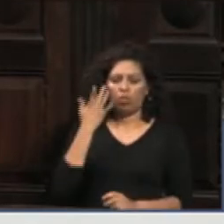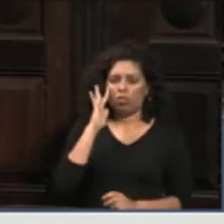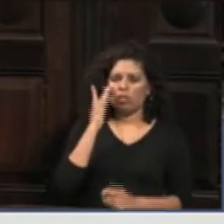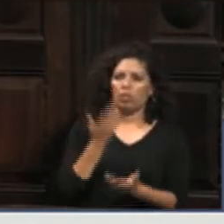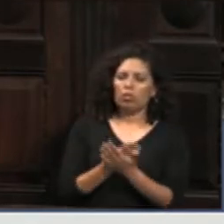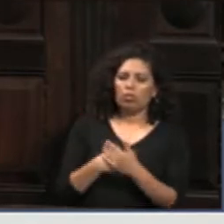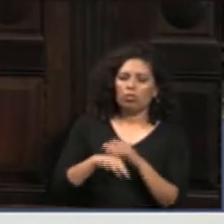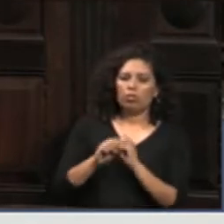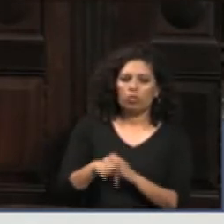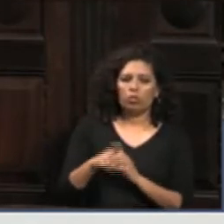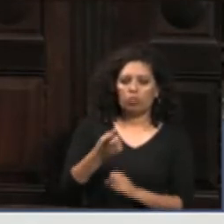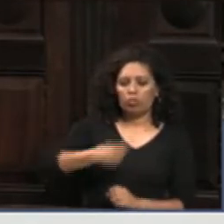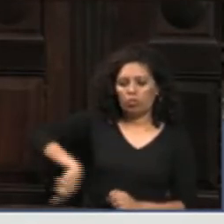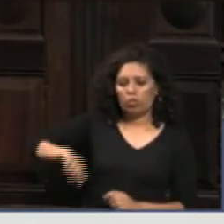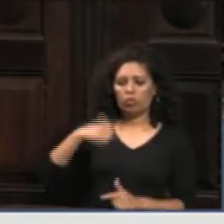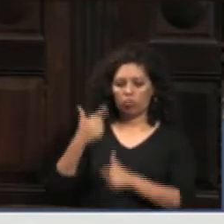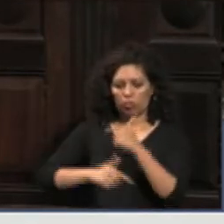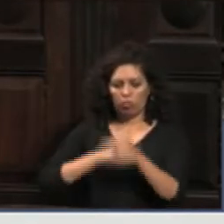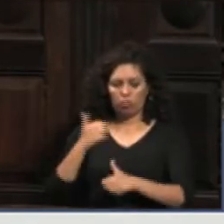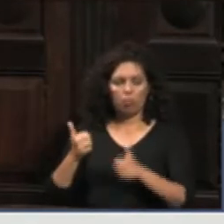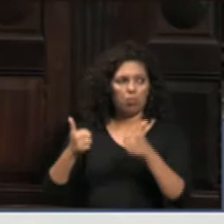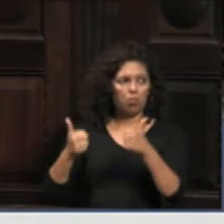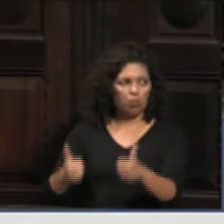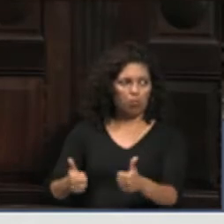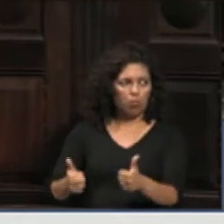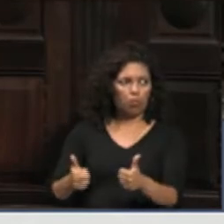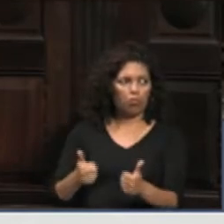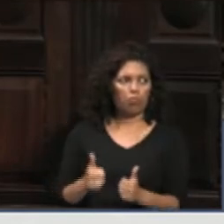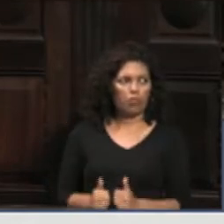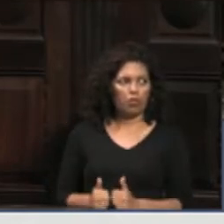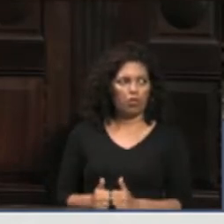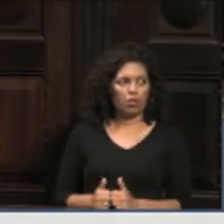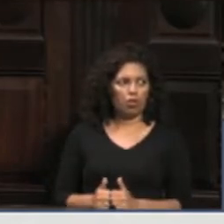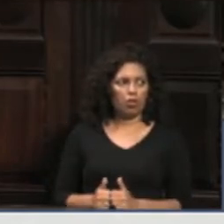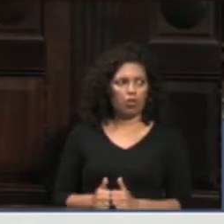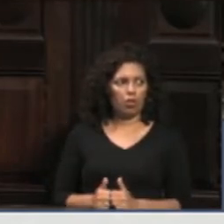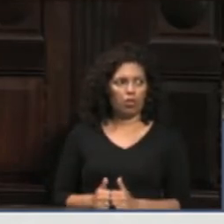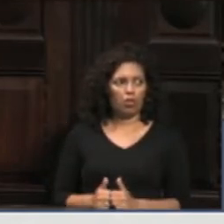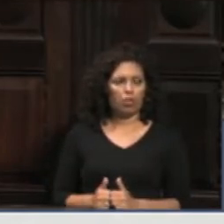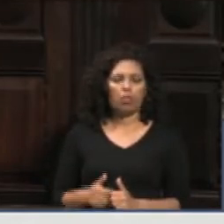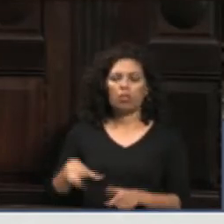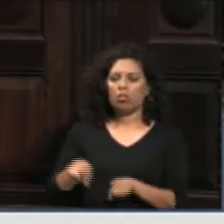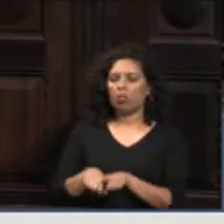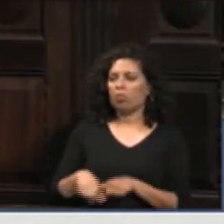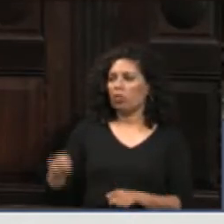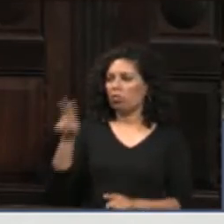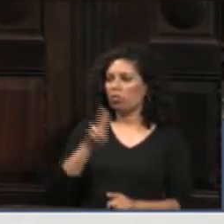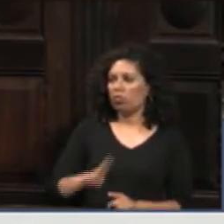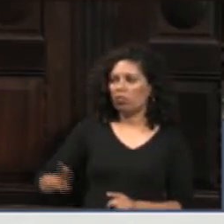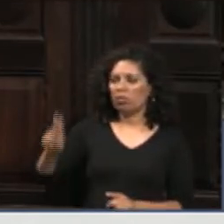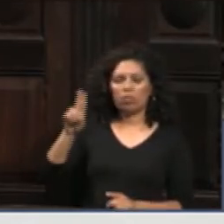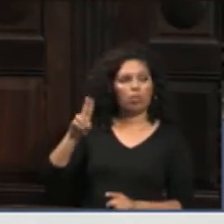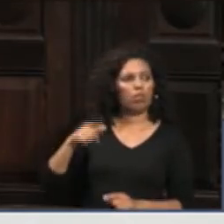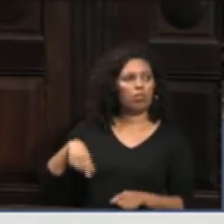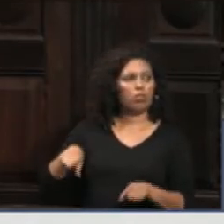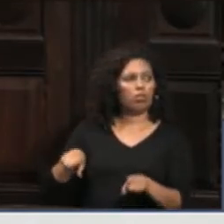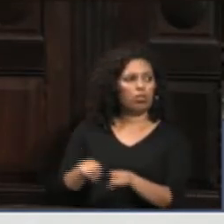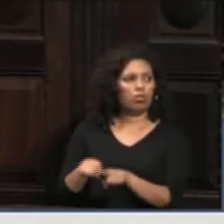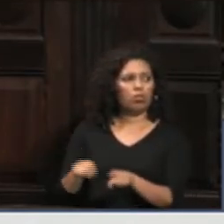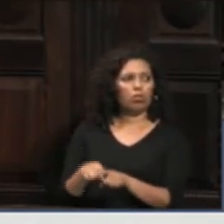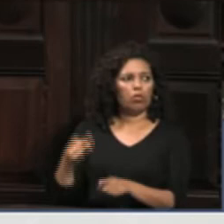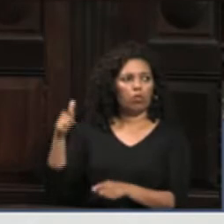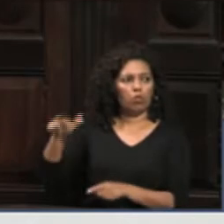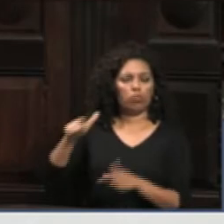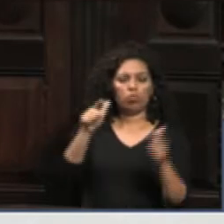educação tivemos avanços sim, como a questão dos duodécimos das nossas universidades, a gente colaborou, e outras ações